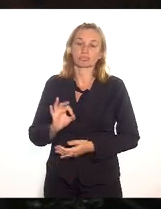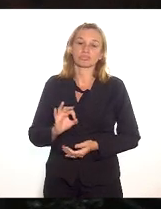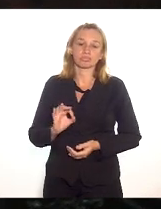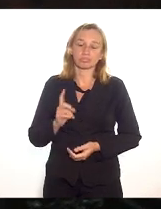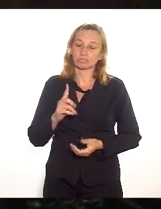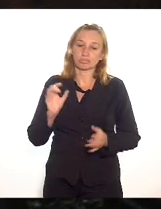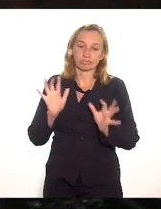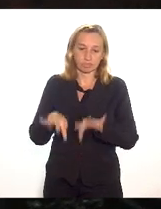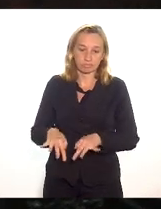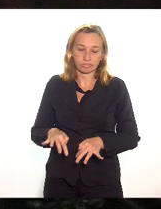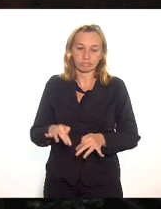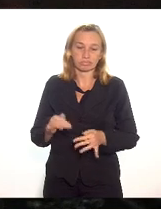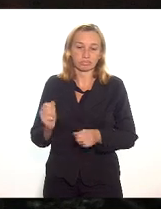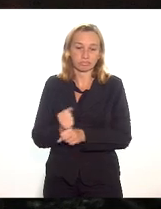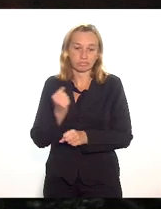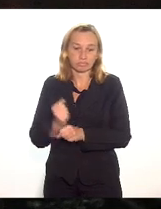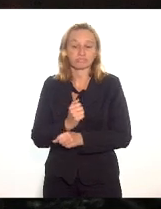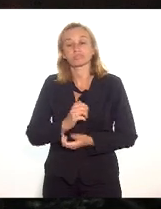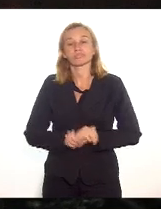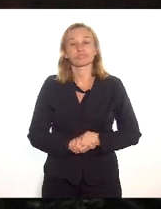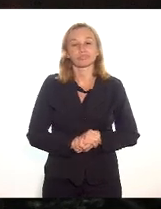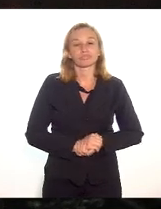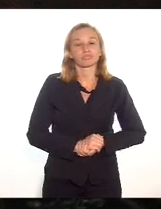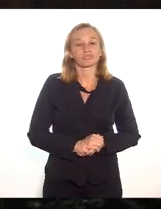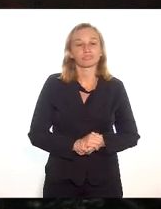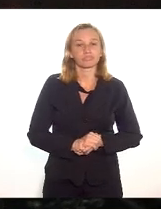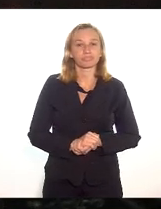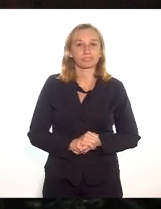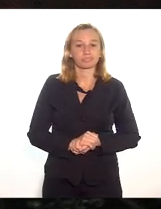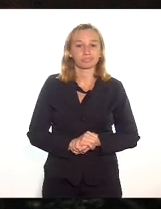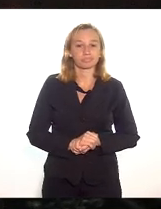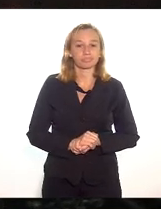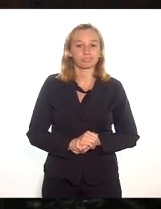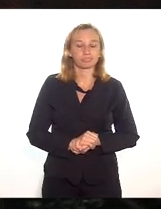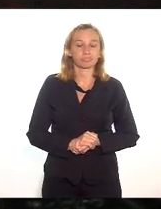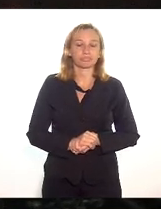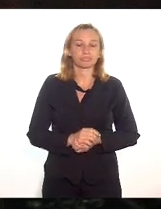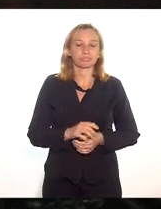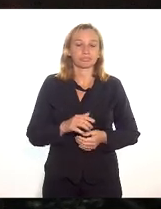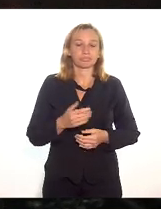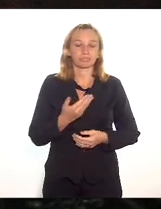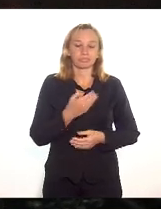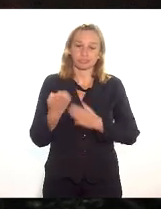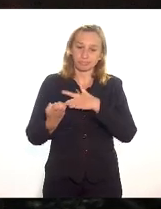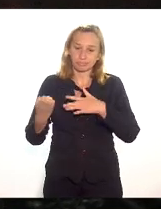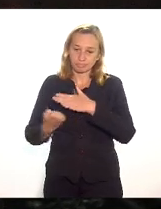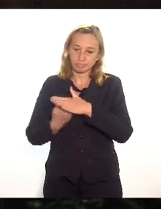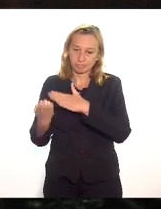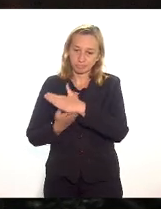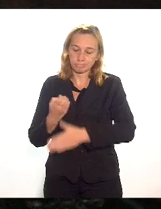Então, a ineficiência é algo inerente à empresa pública.